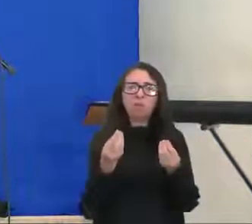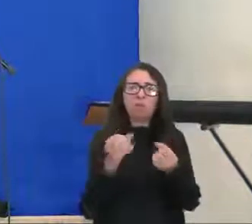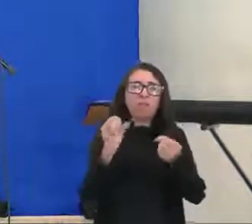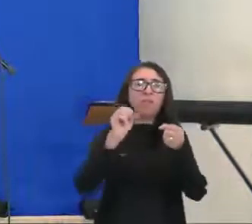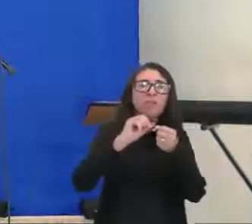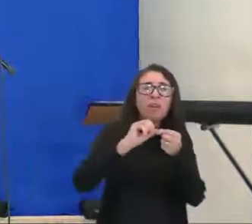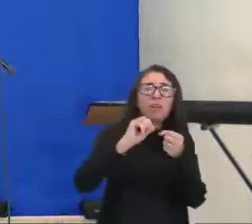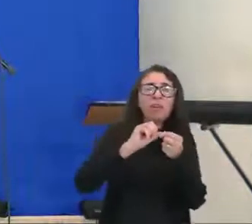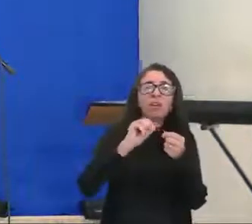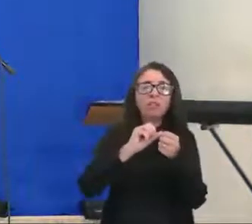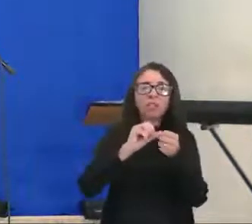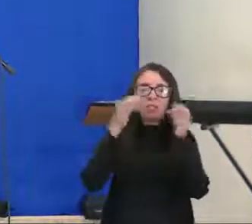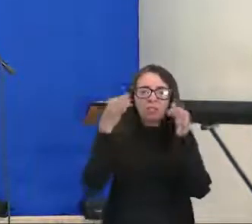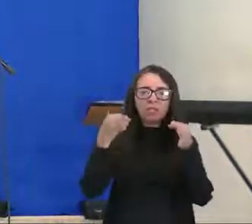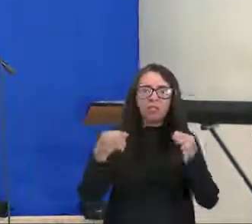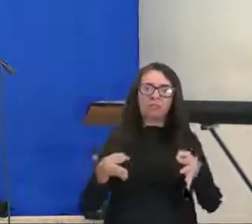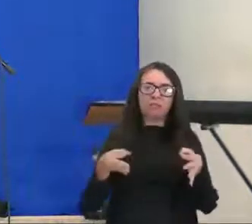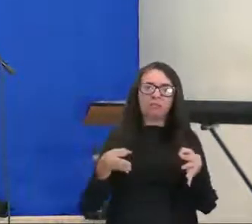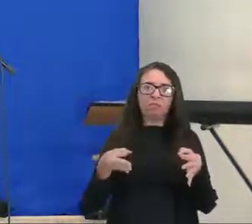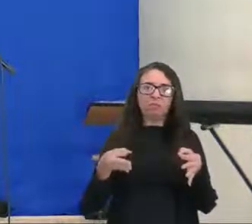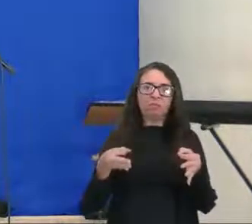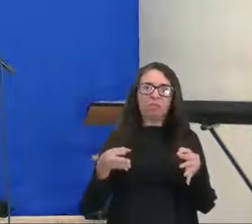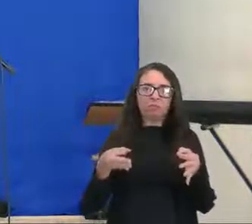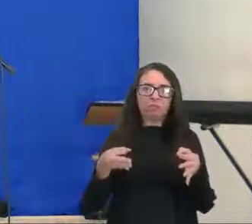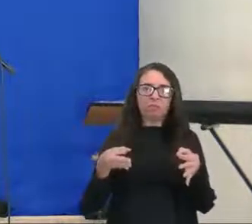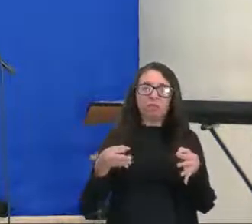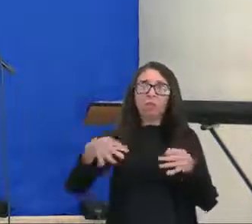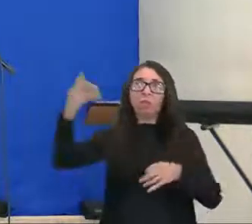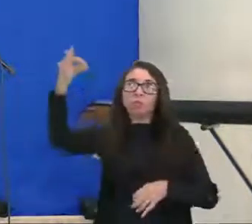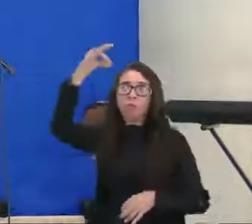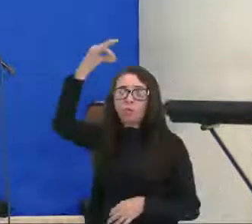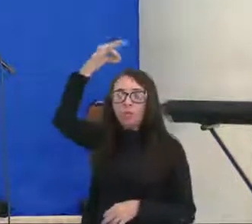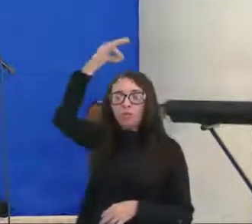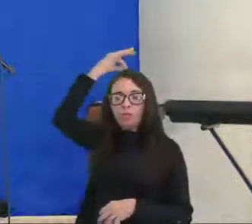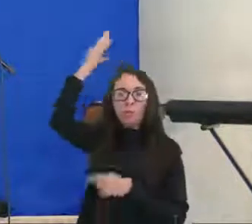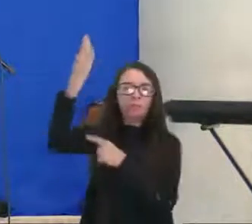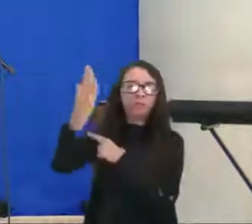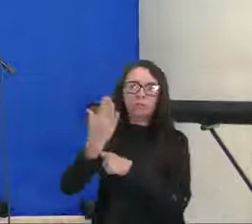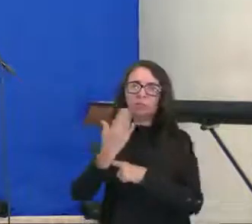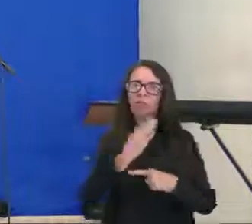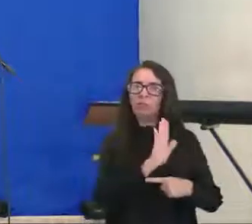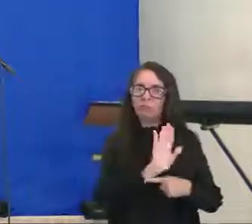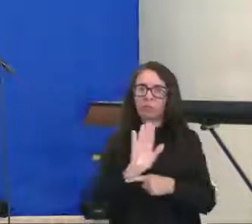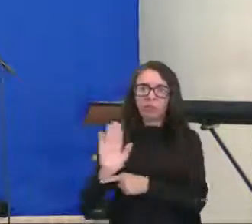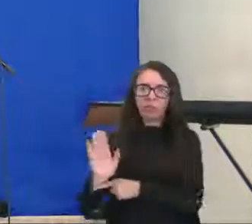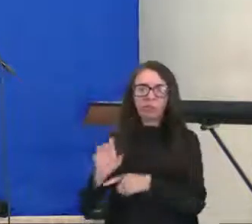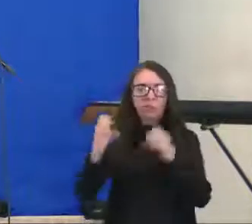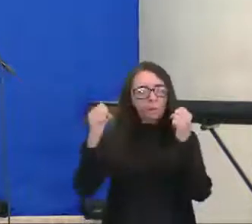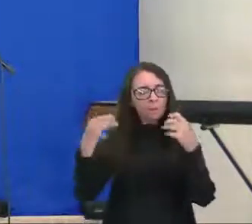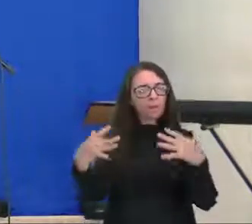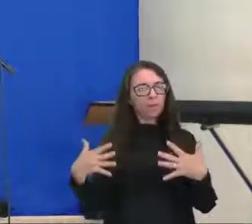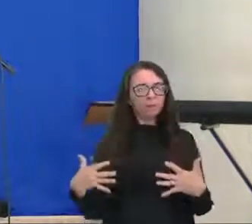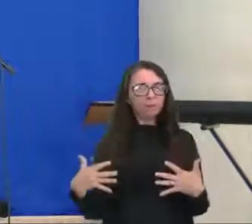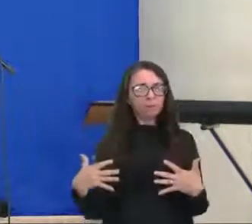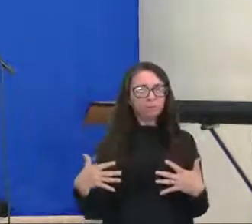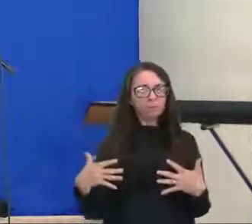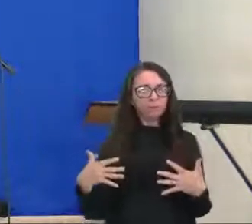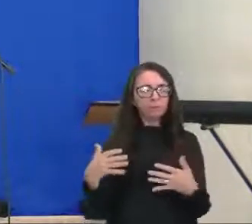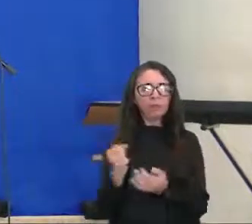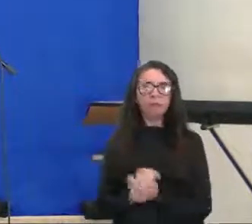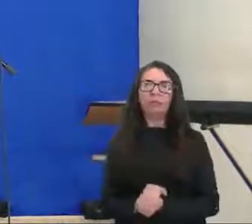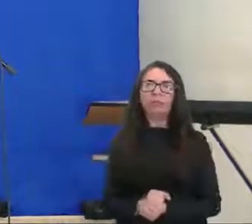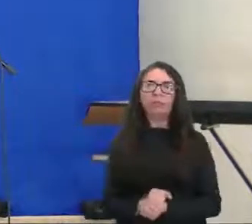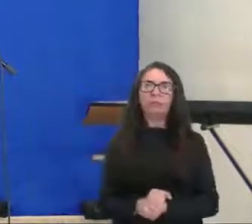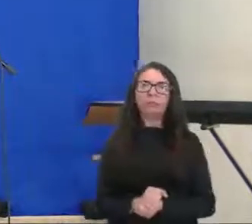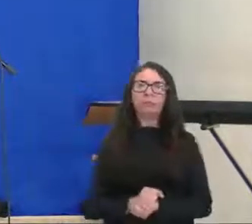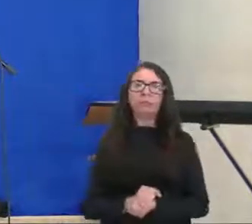vamos depois, no final da lição, falar de que o apóstolo Paulo escreveu à igreja de Coríntios,